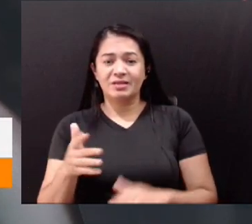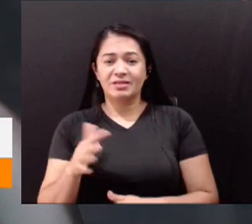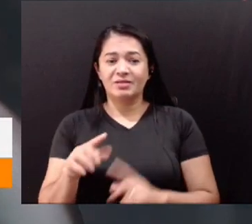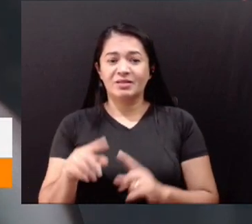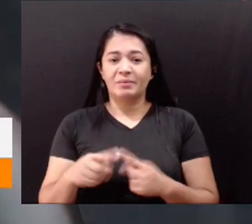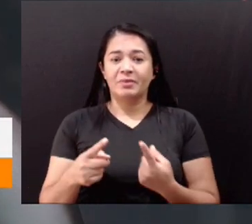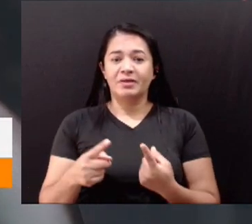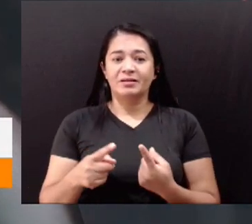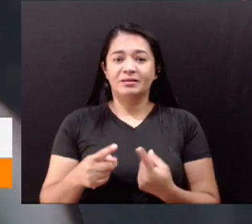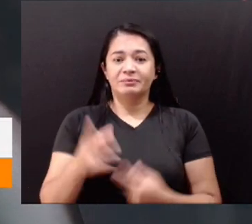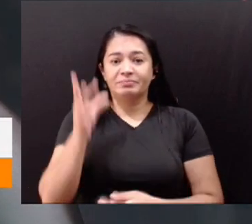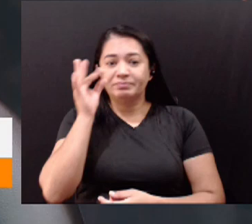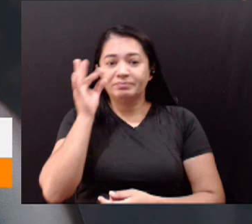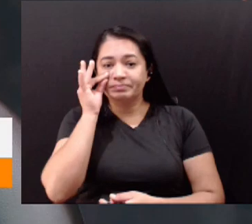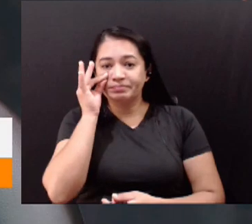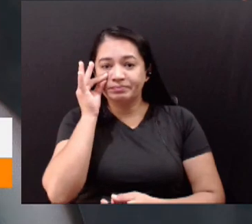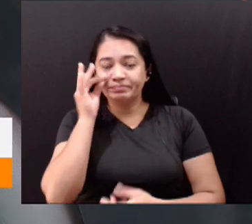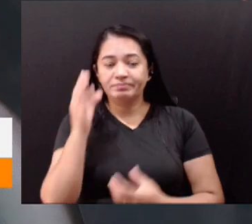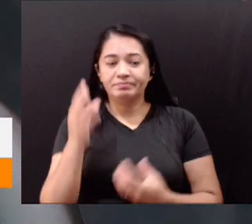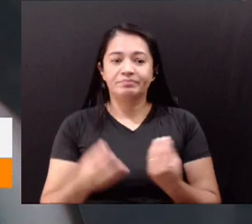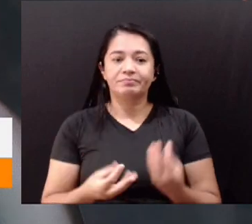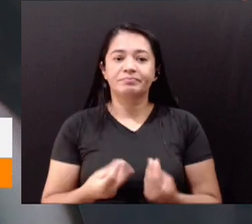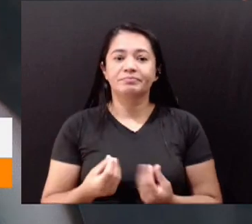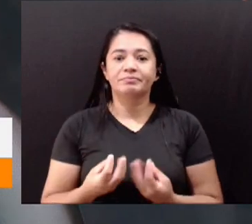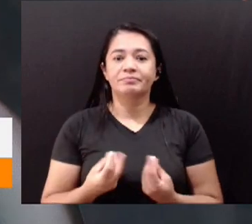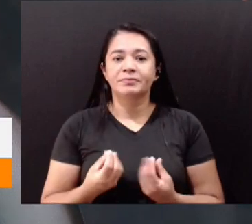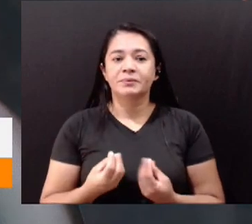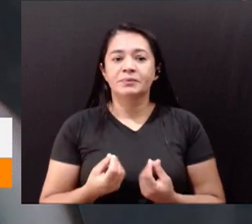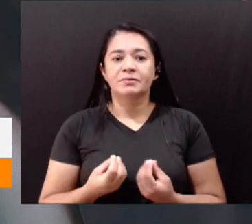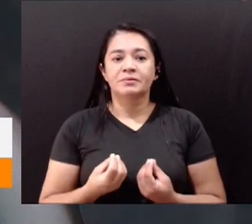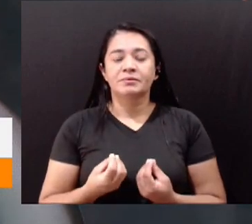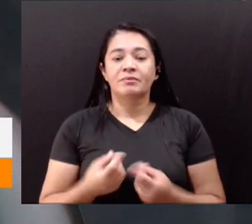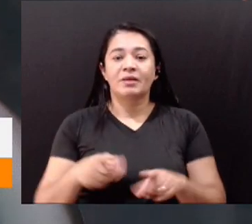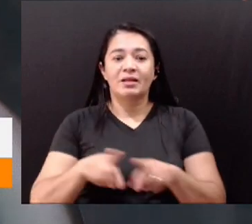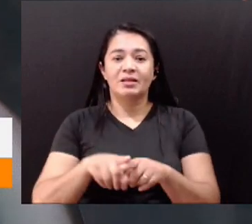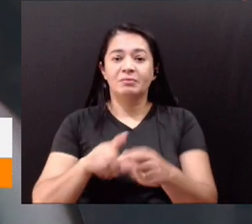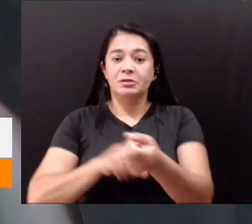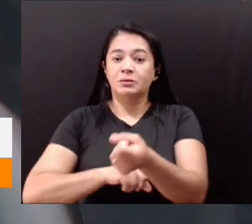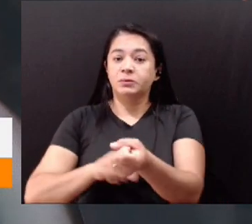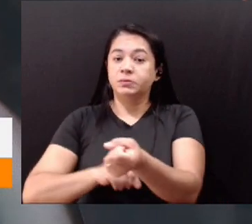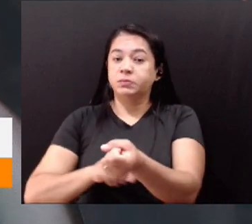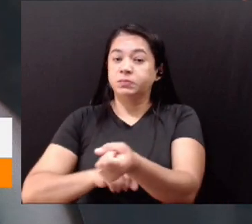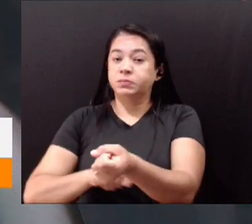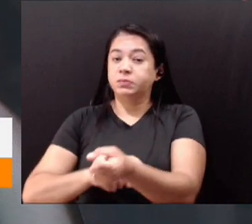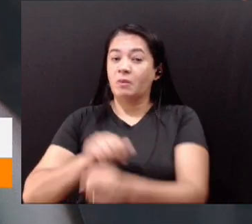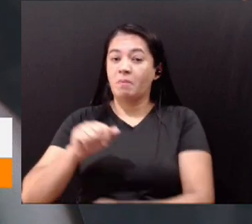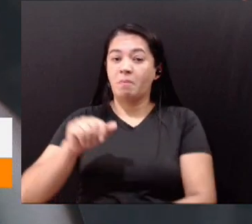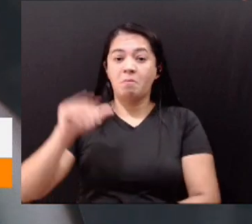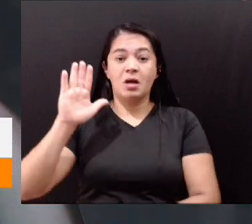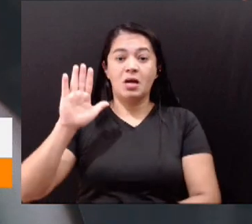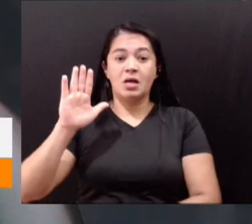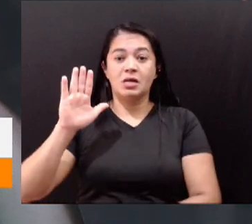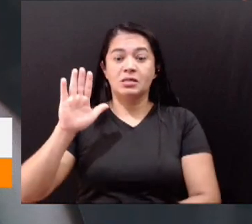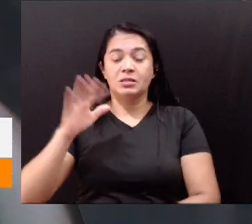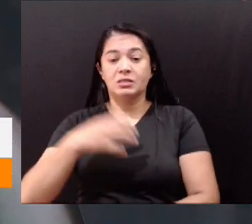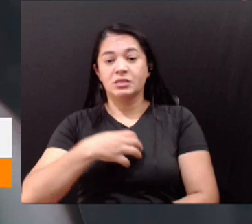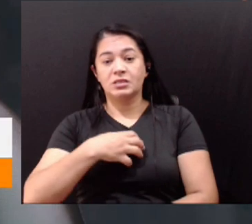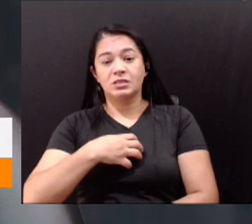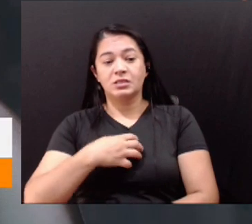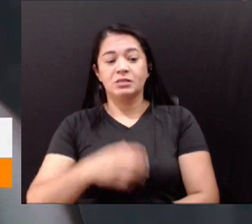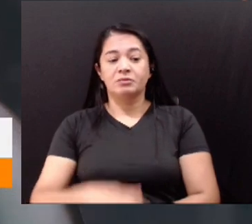Uhum. Uma irritabilidade maior também pode ser que esteja presente, uma sensação